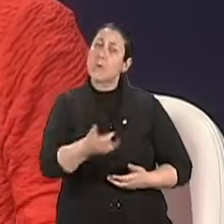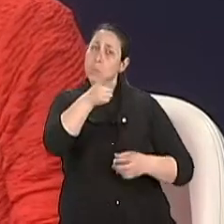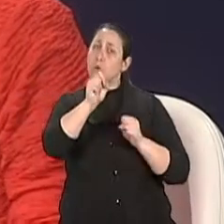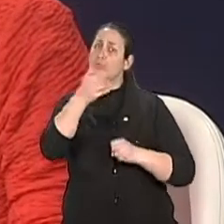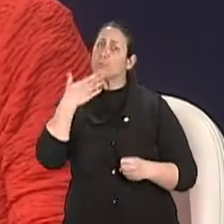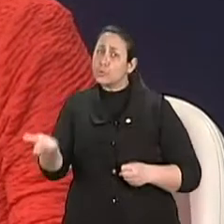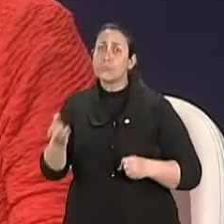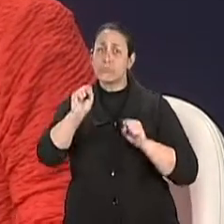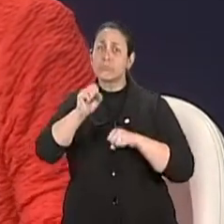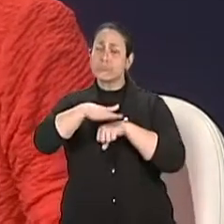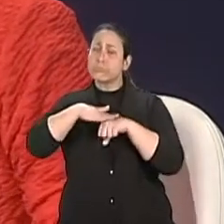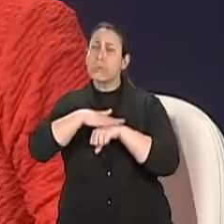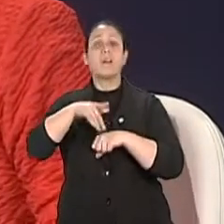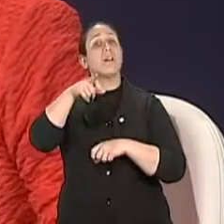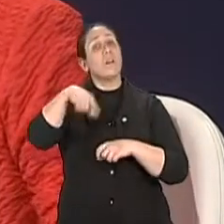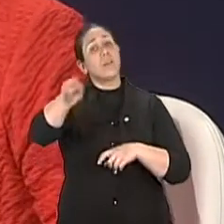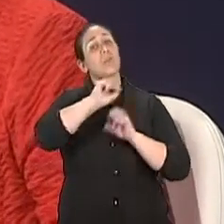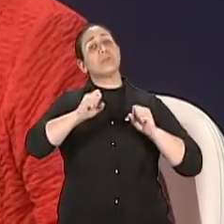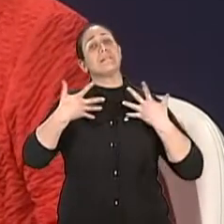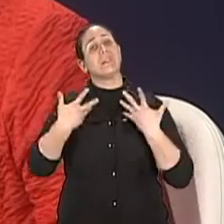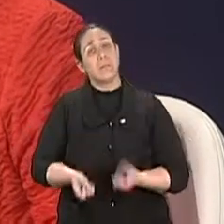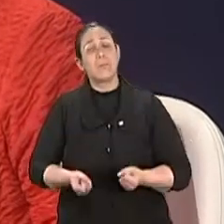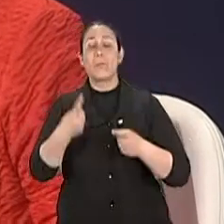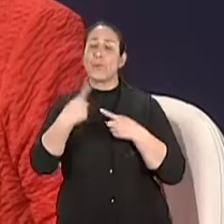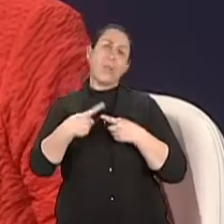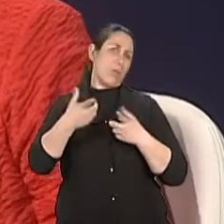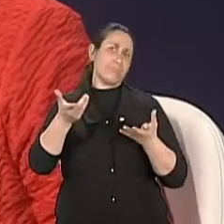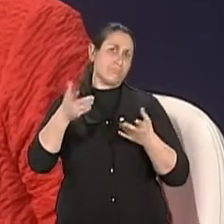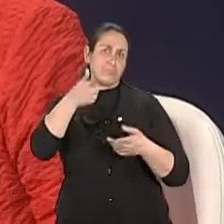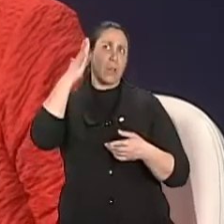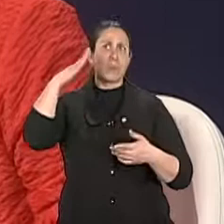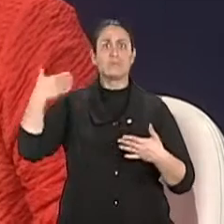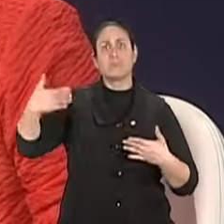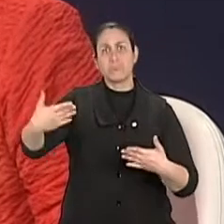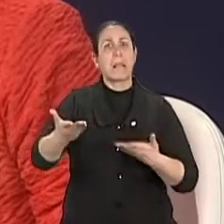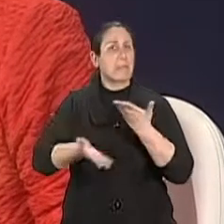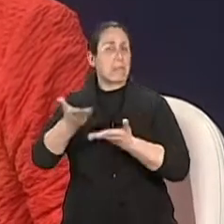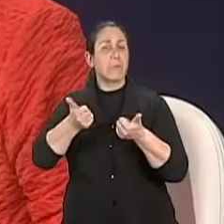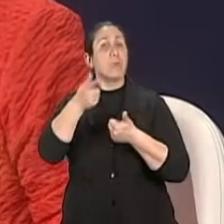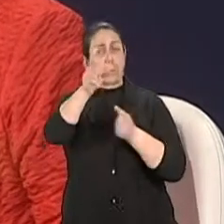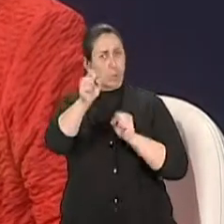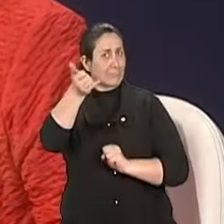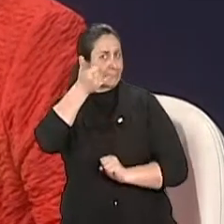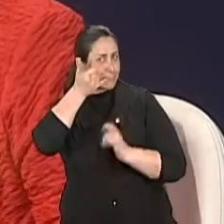porque a gente tende a aceitar e também, na medida do possível, atendê-los, tá? Nosso telefone